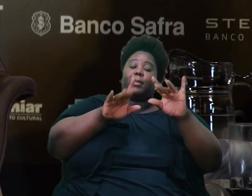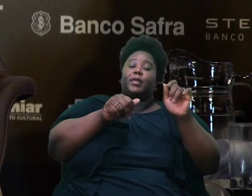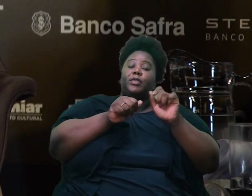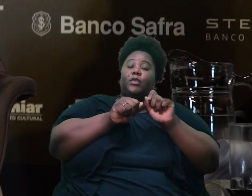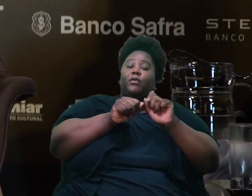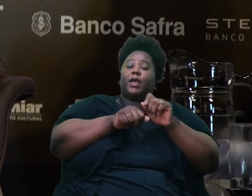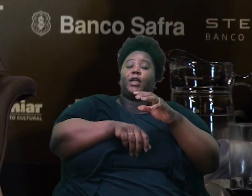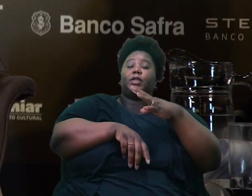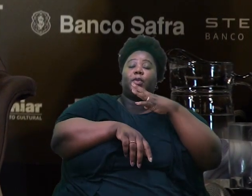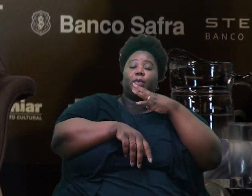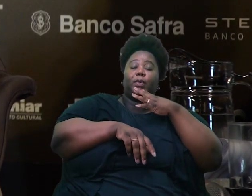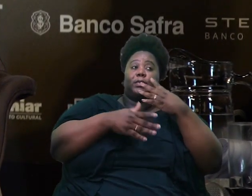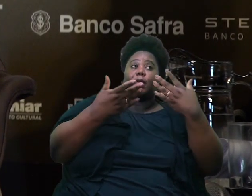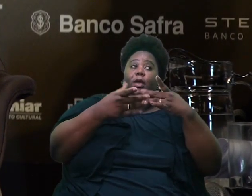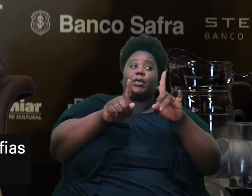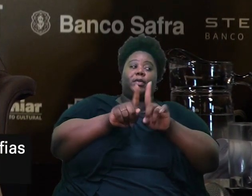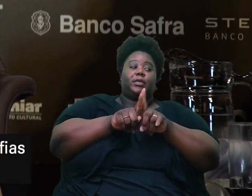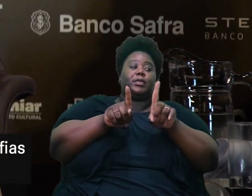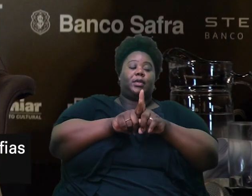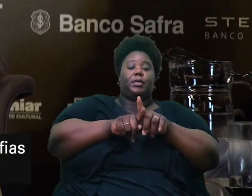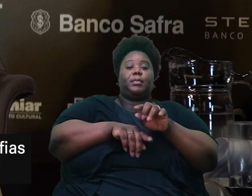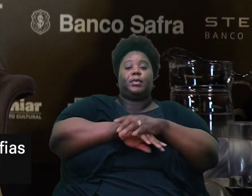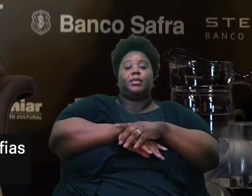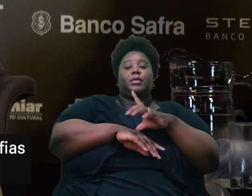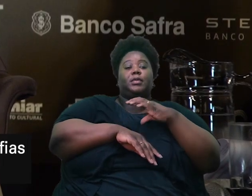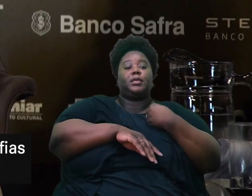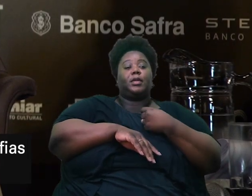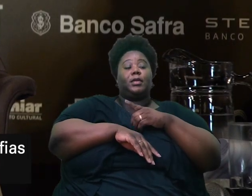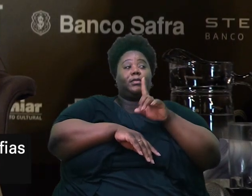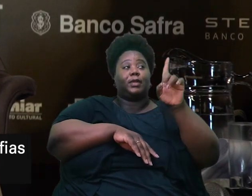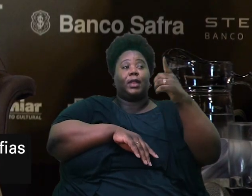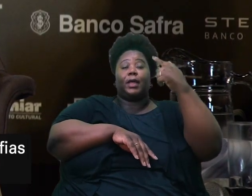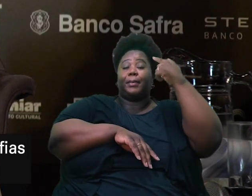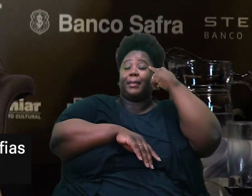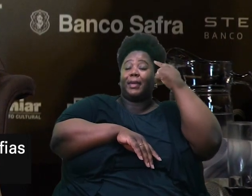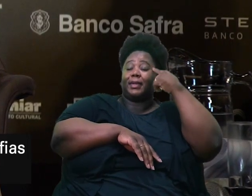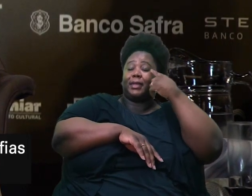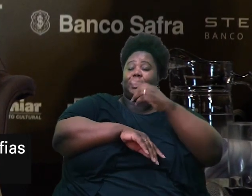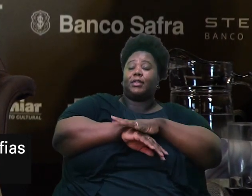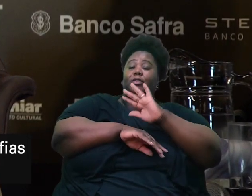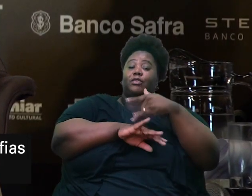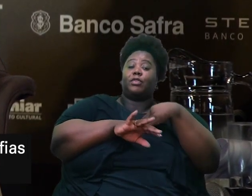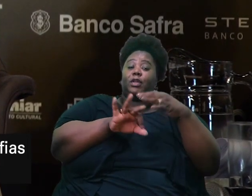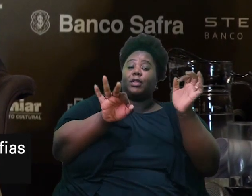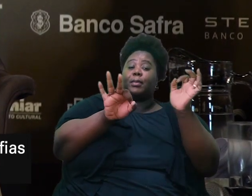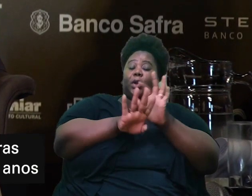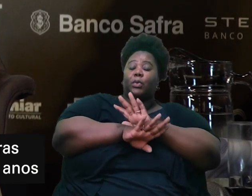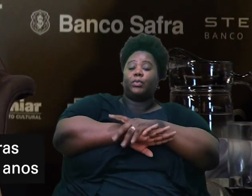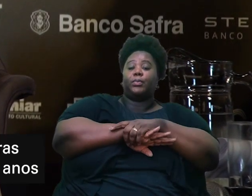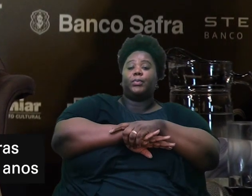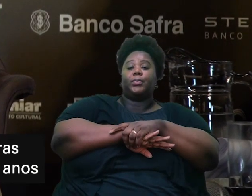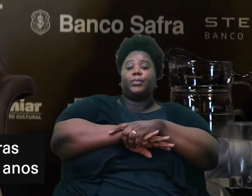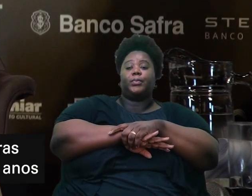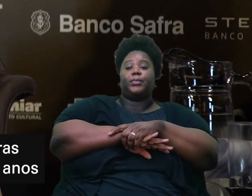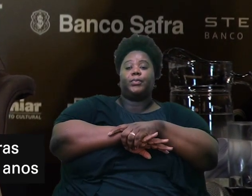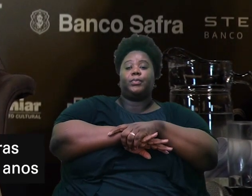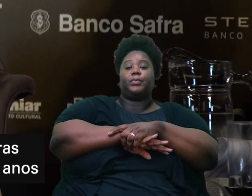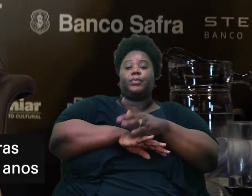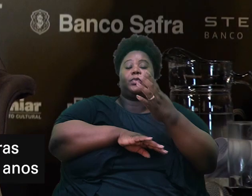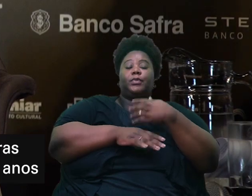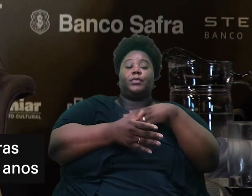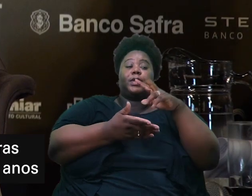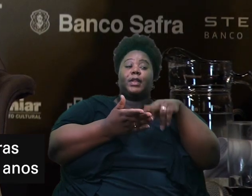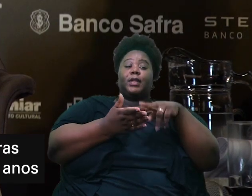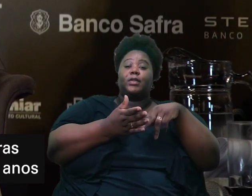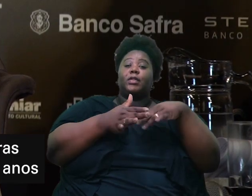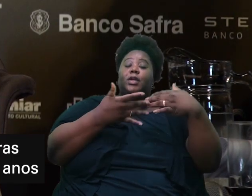agora, né, da Afrografias, eu estou lá pensando nas afrografias, já terminando afrografias, vem as oralituras,